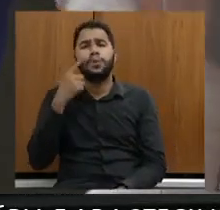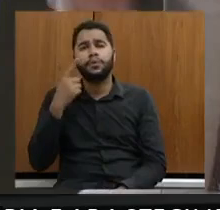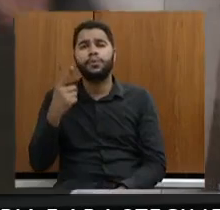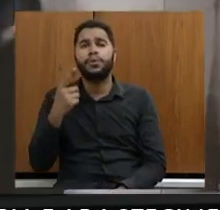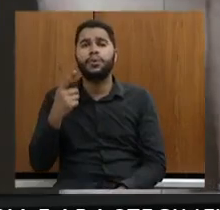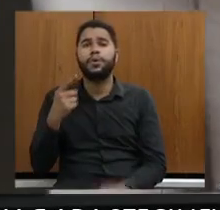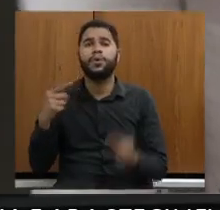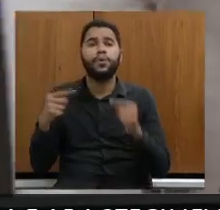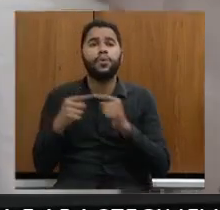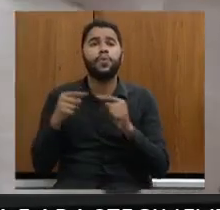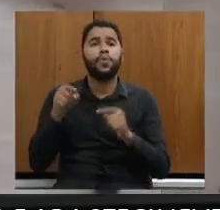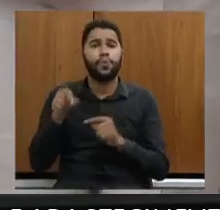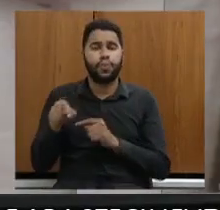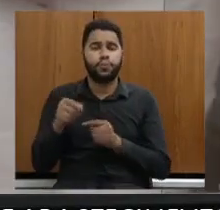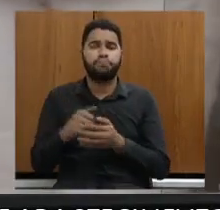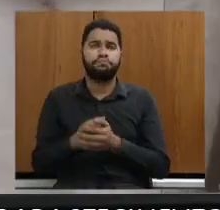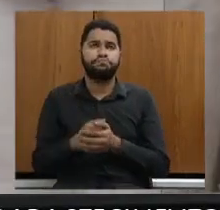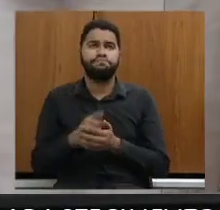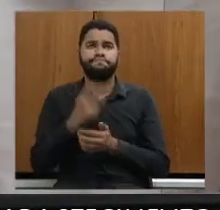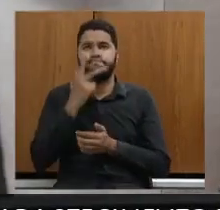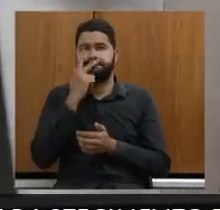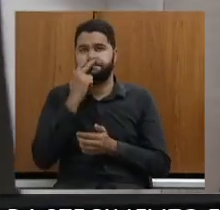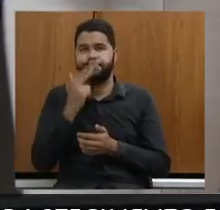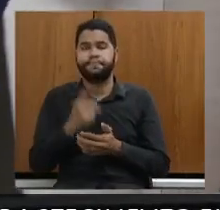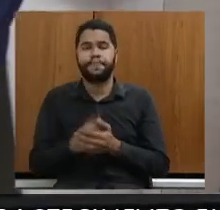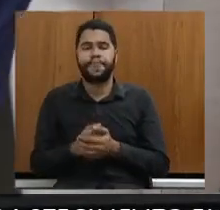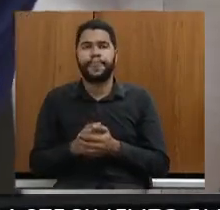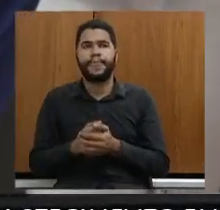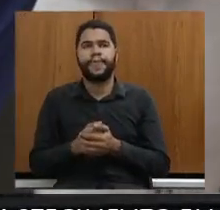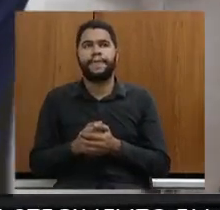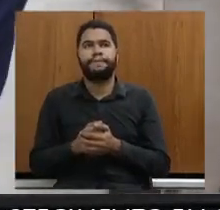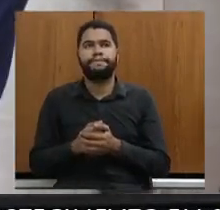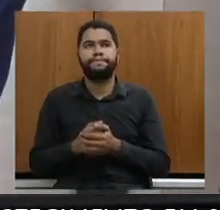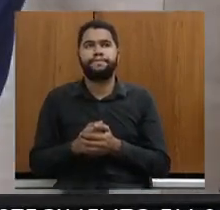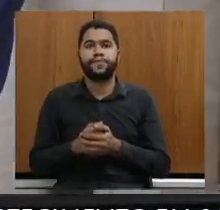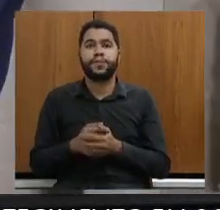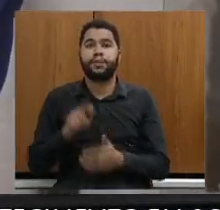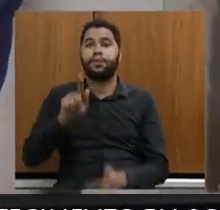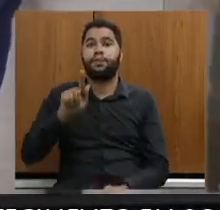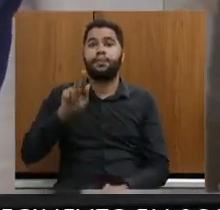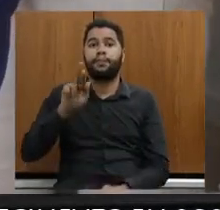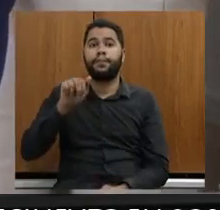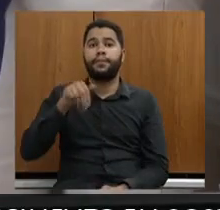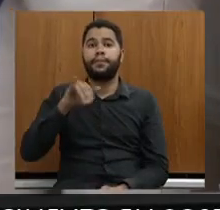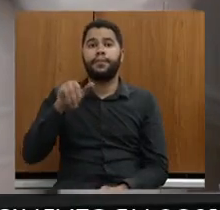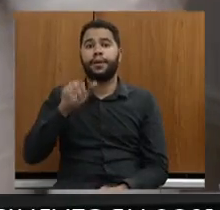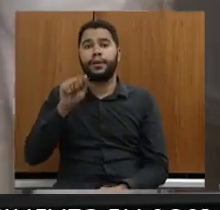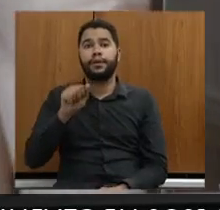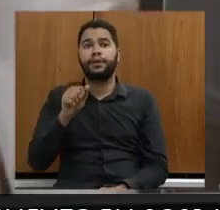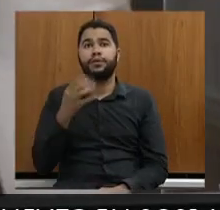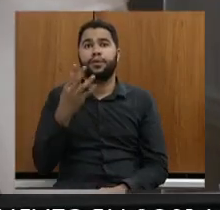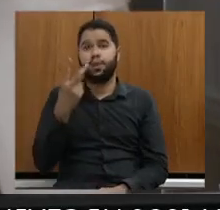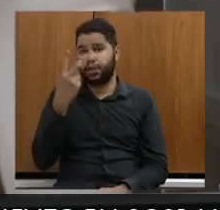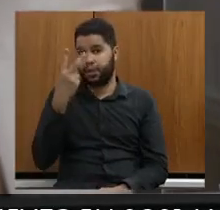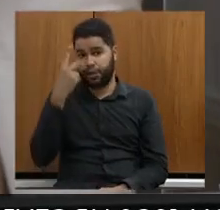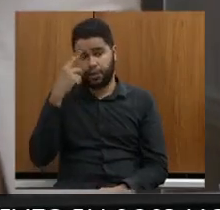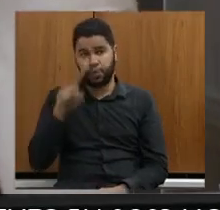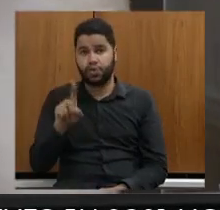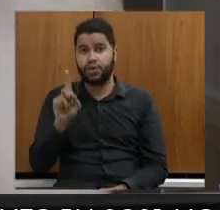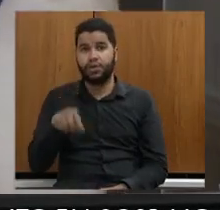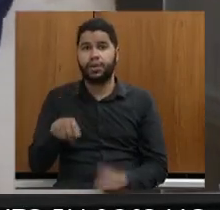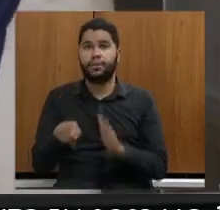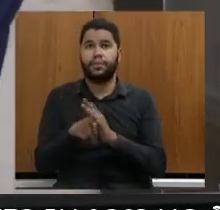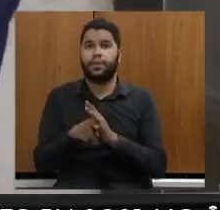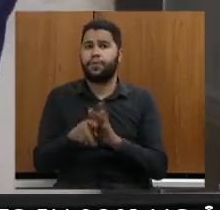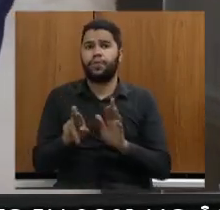Porque segundo ele se tipo assim é como se fosse uma igreja grande que há 42 dias tira toda frango já